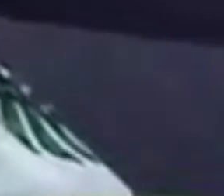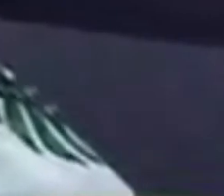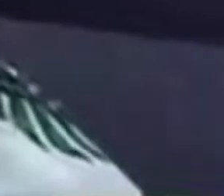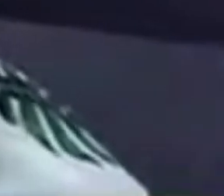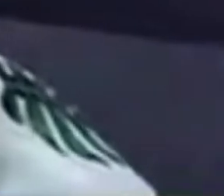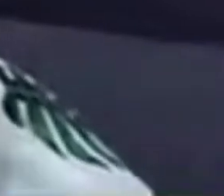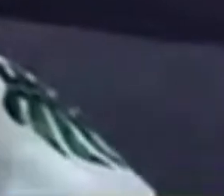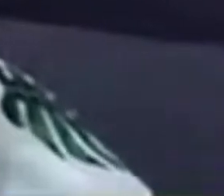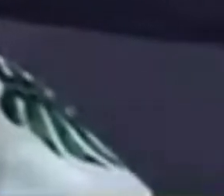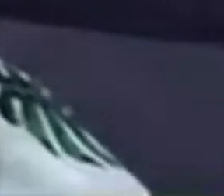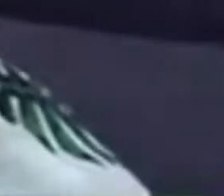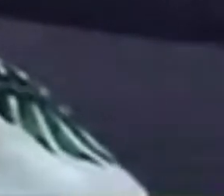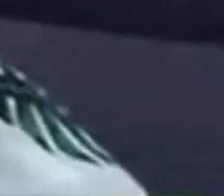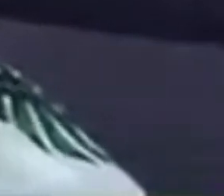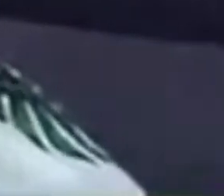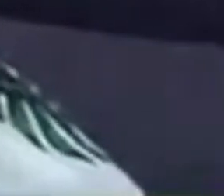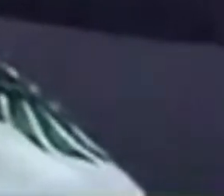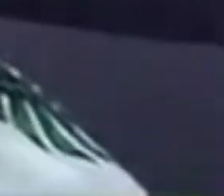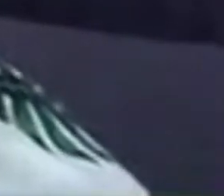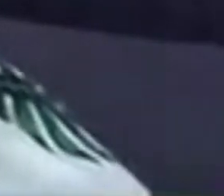suspenso o julgamento desses processos?